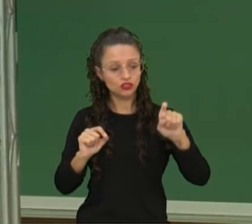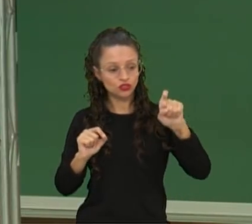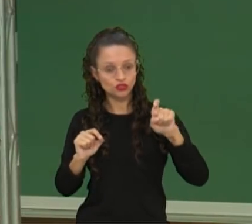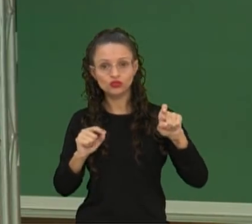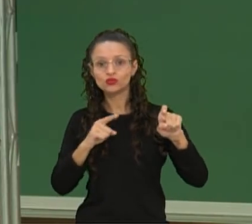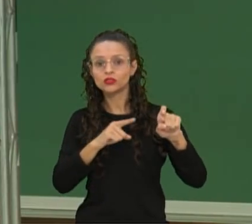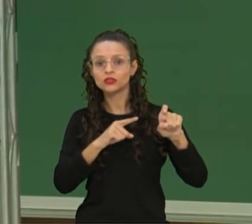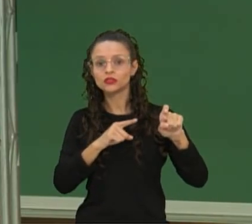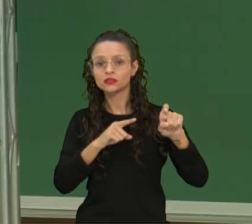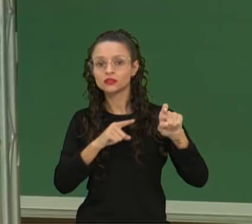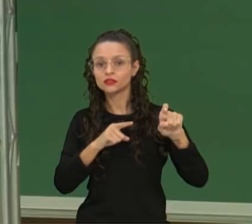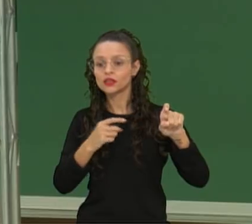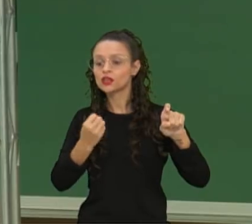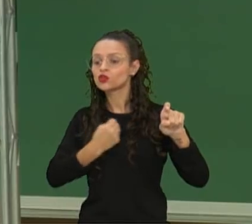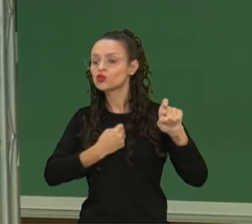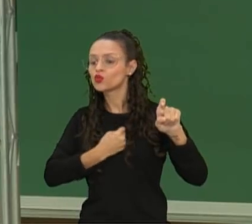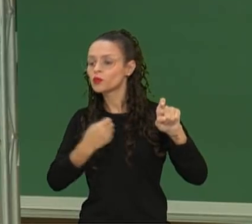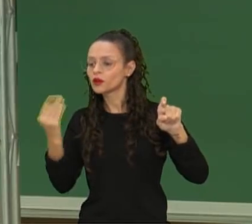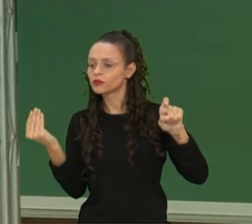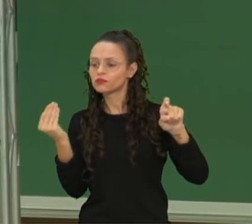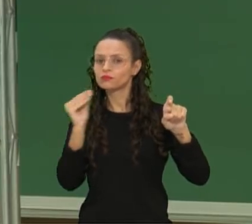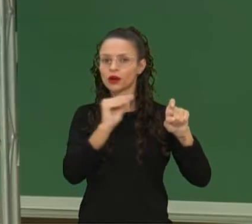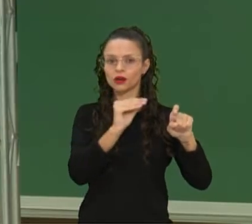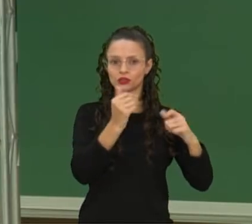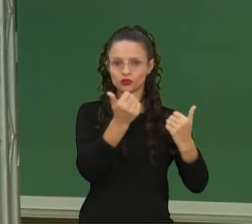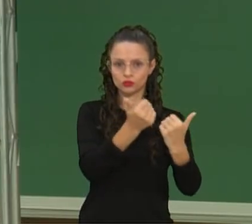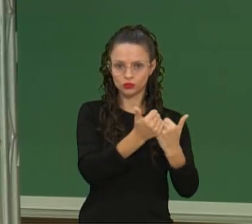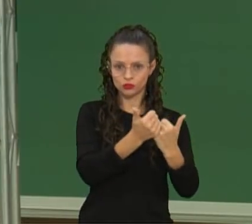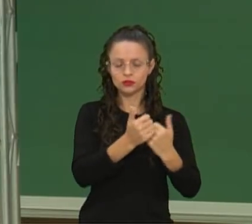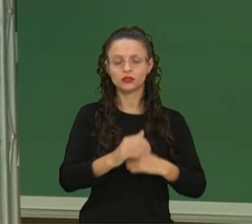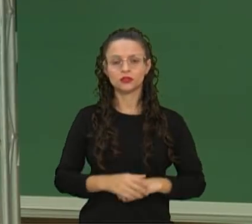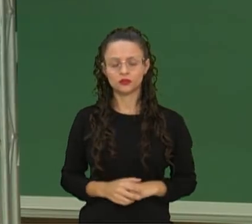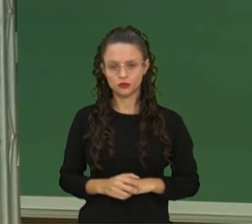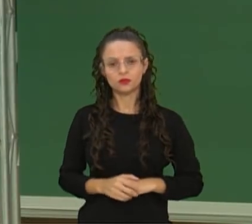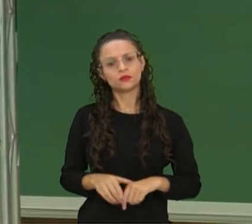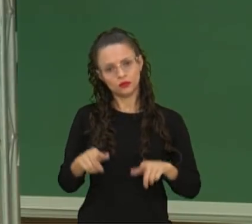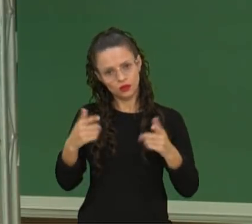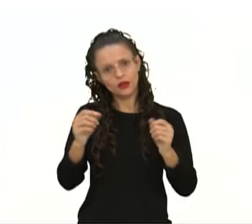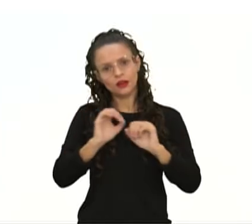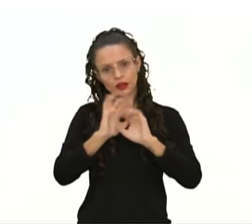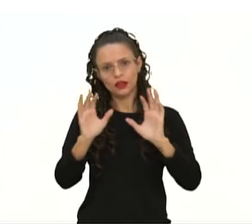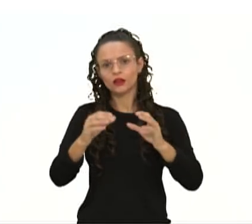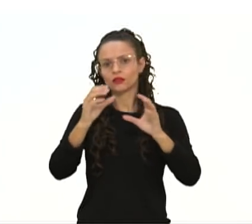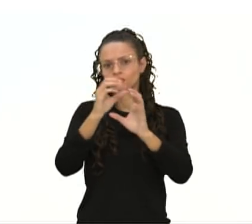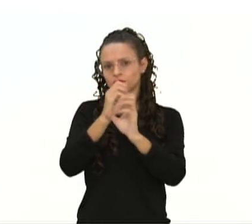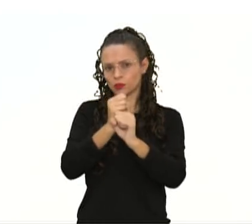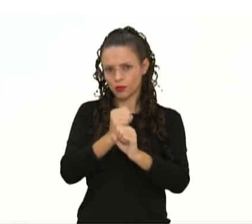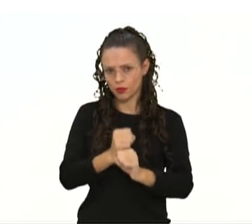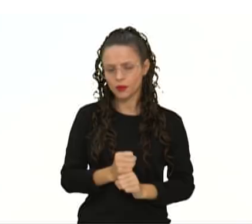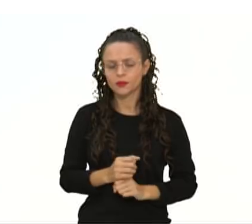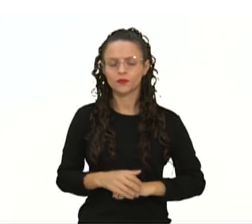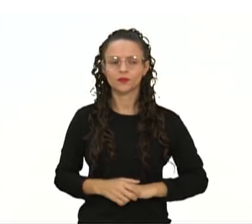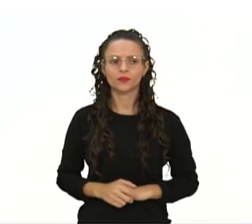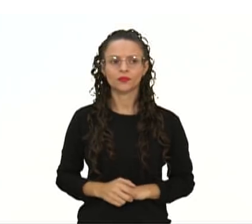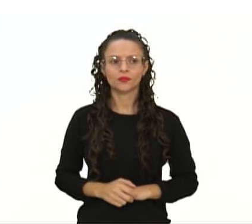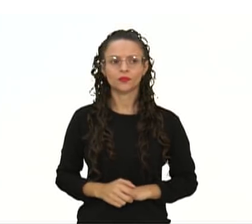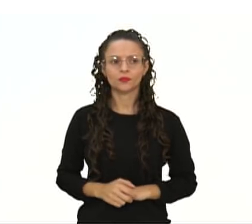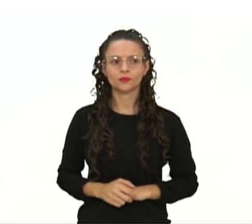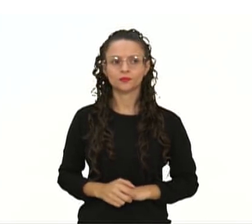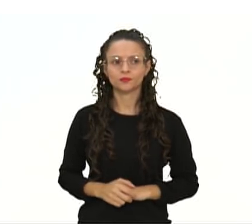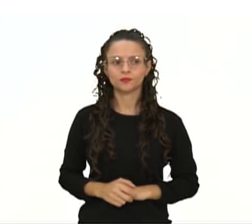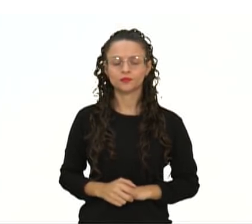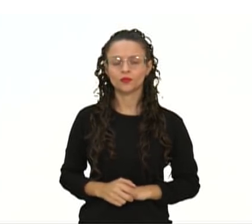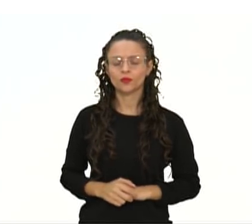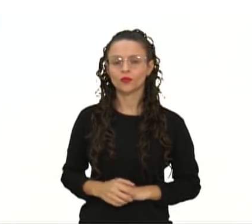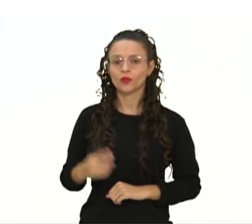x por esse valor escolhido, beleza? E aí, claro, né, tenho que calcular as operações que estão nele. A questão de notação